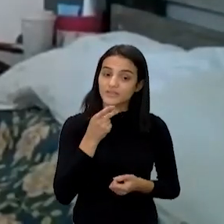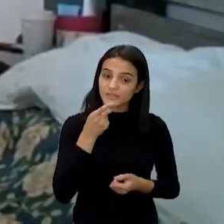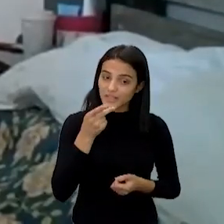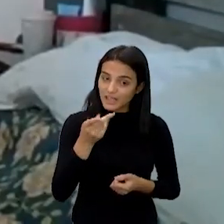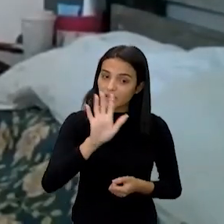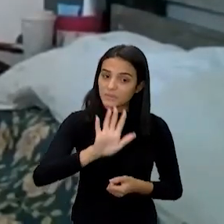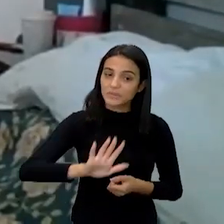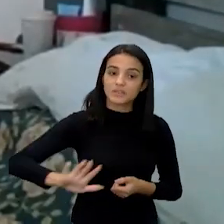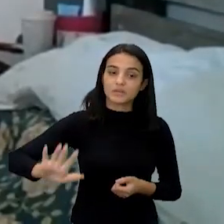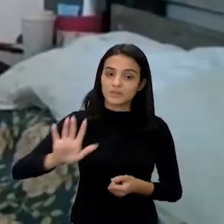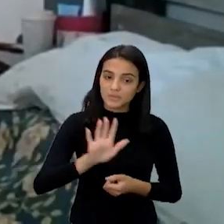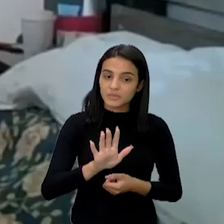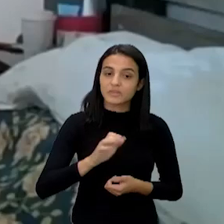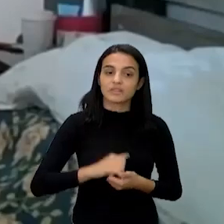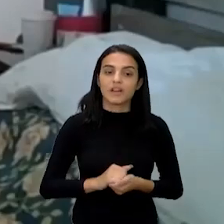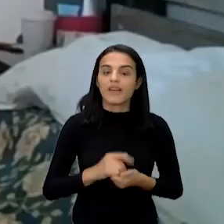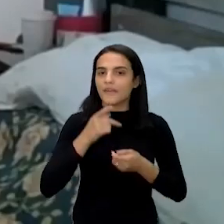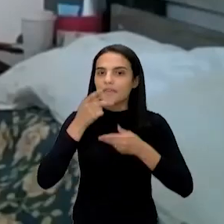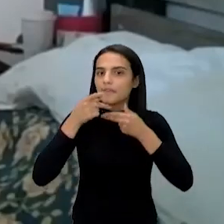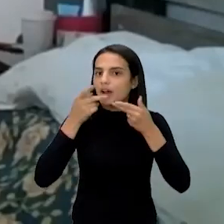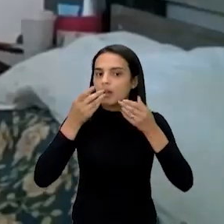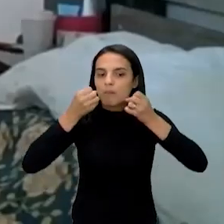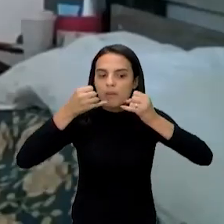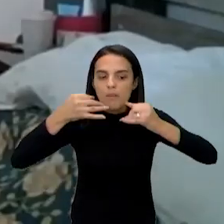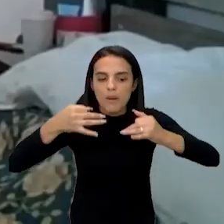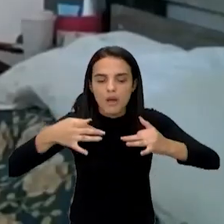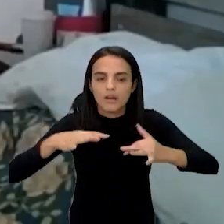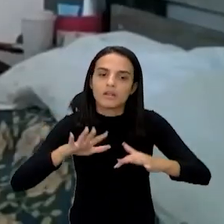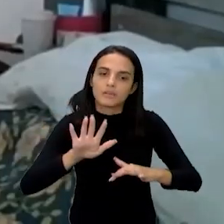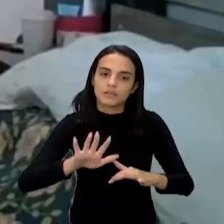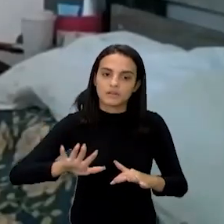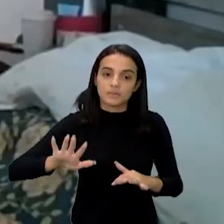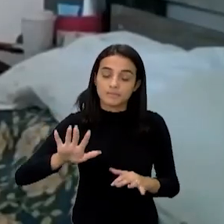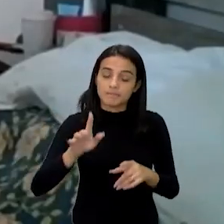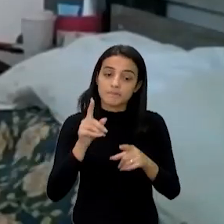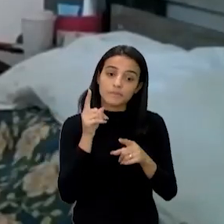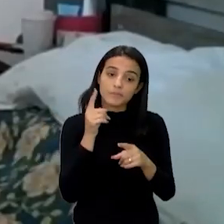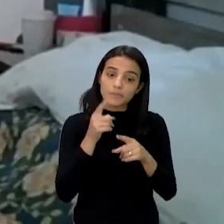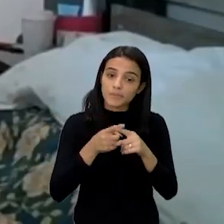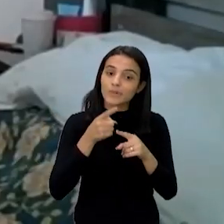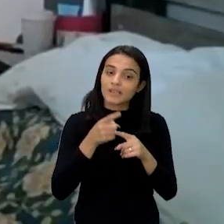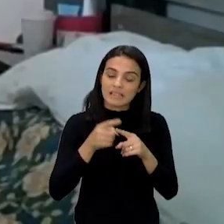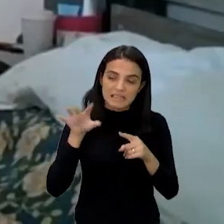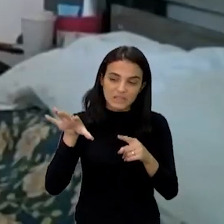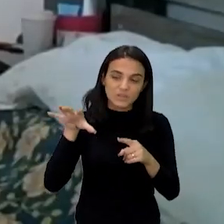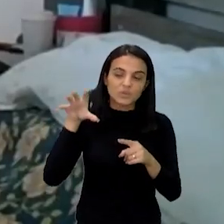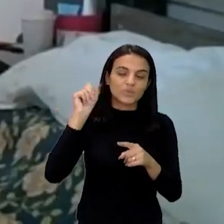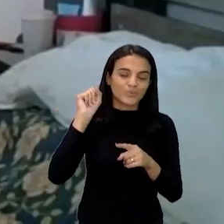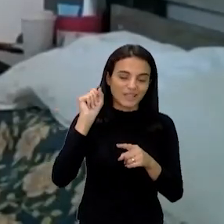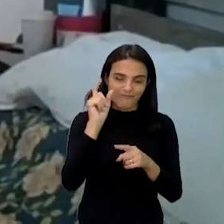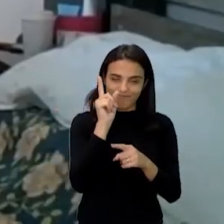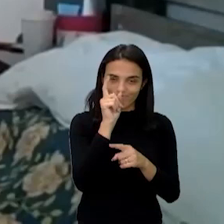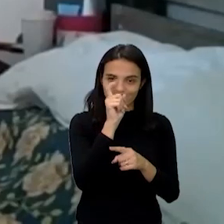para todo mundo, né? Eu não falo isso abertamente para as pessoas que estão do meu lado, porque é duro de escutar, mas